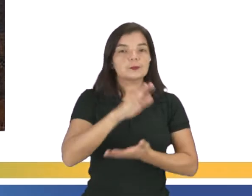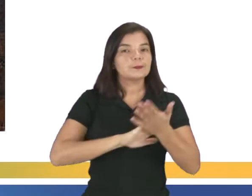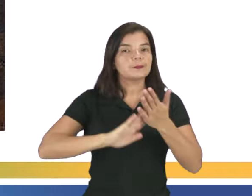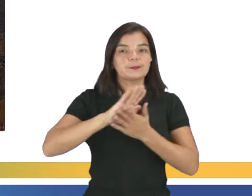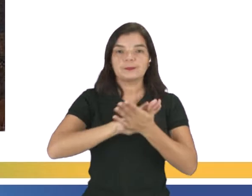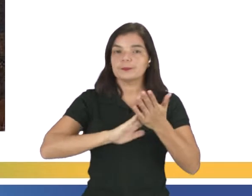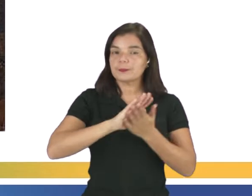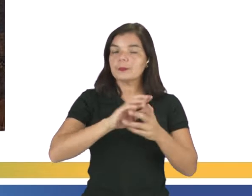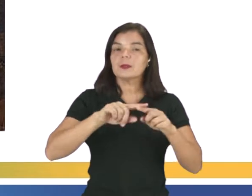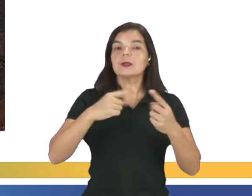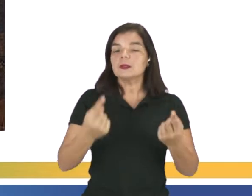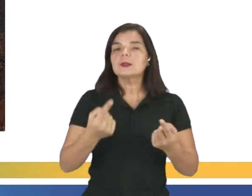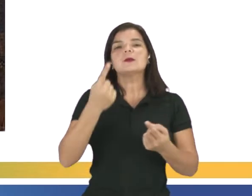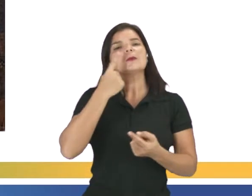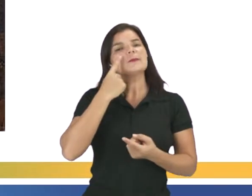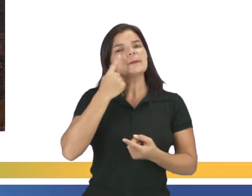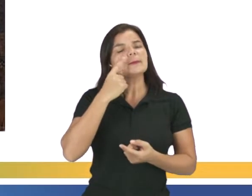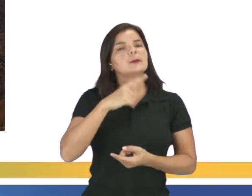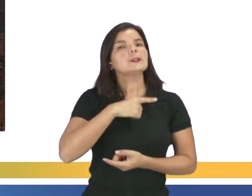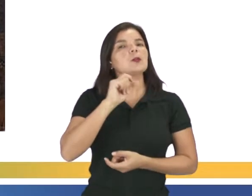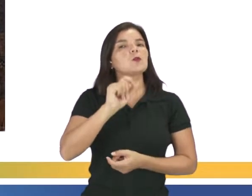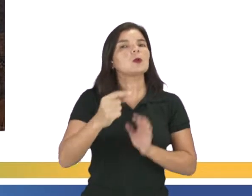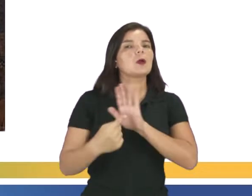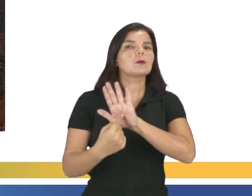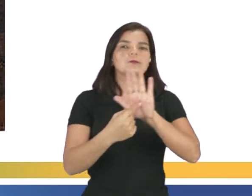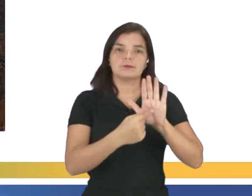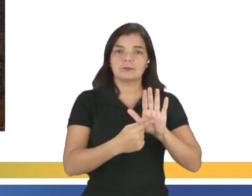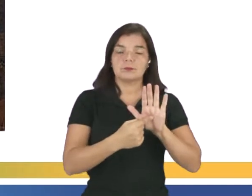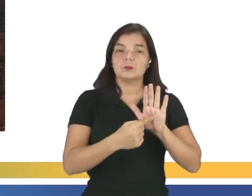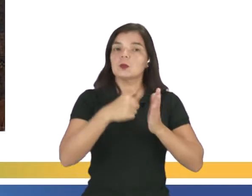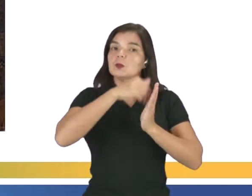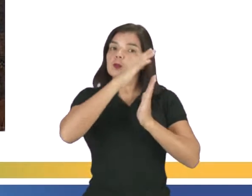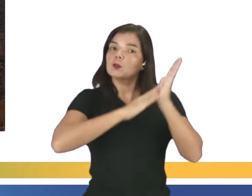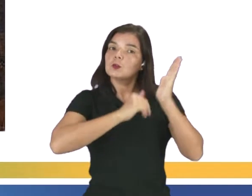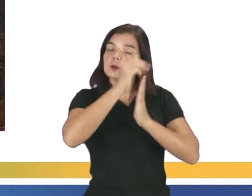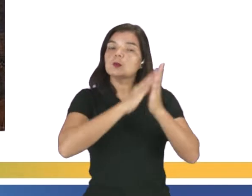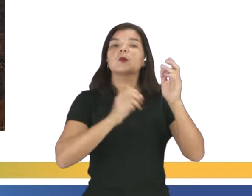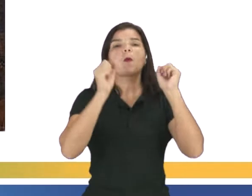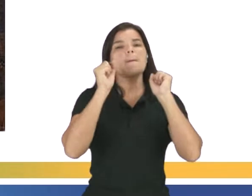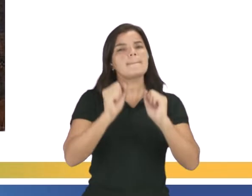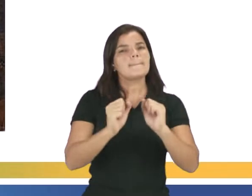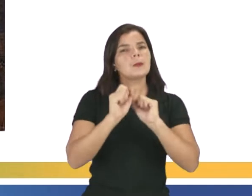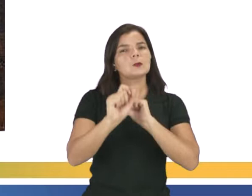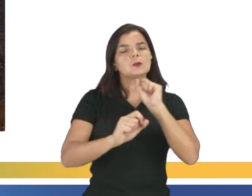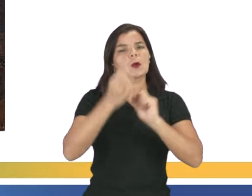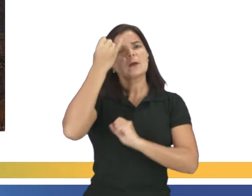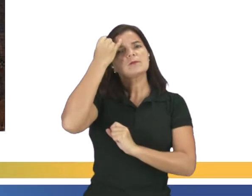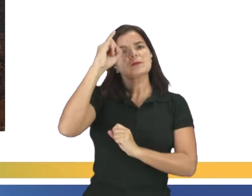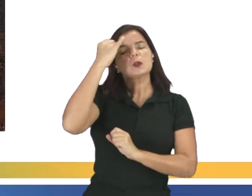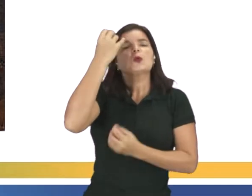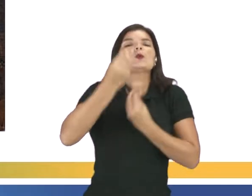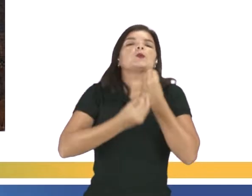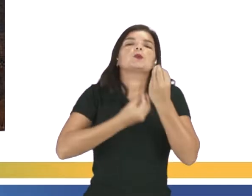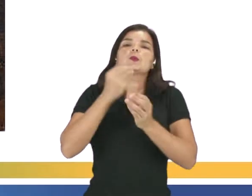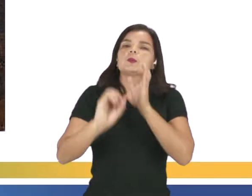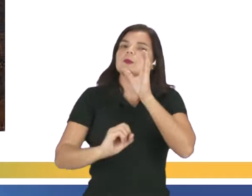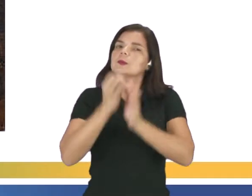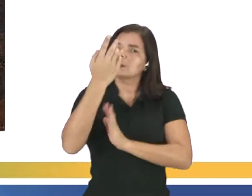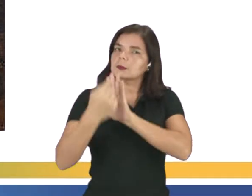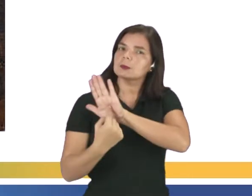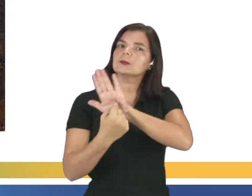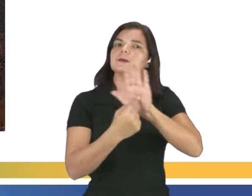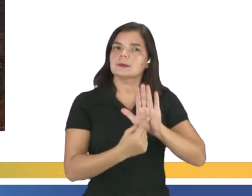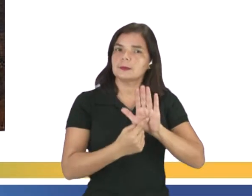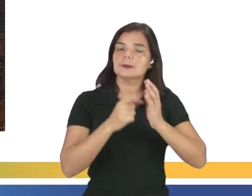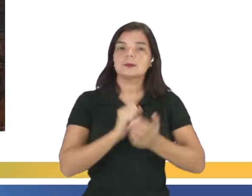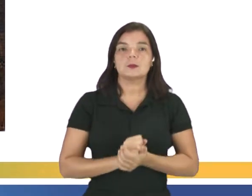fotografia, então o que nós vamos ter são representações, pinturas que podem trazer para a gente a ideia de como acontecer essas